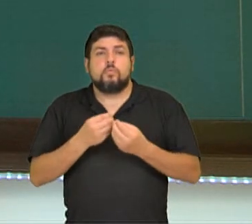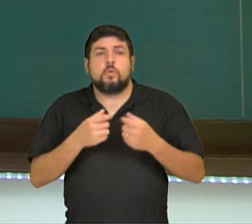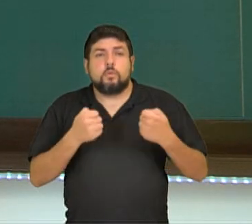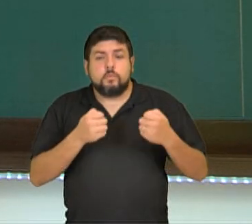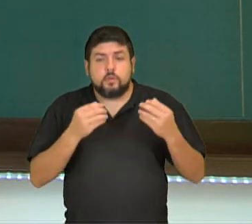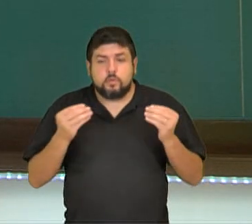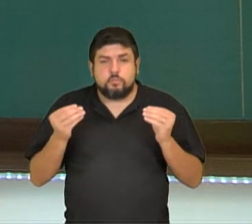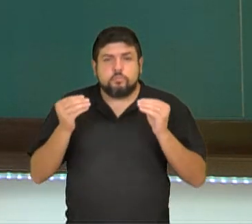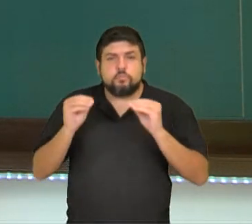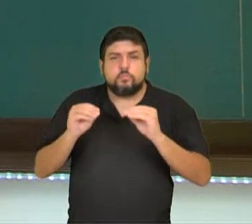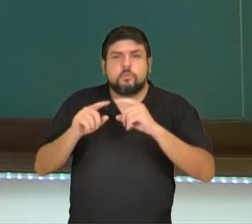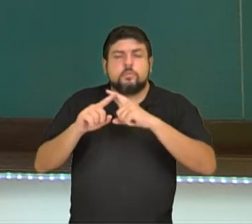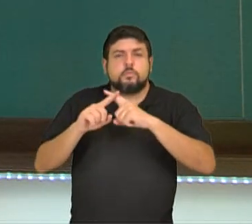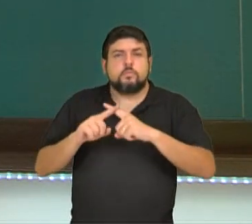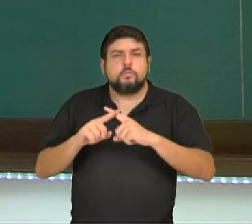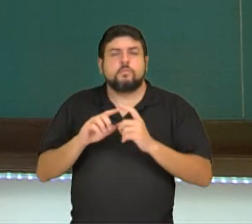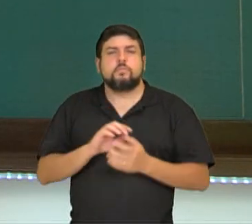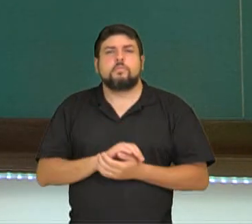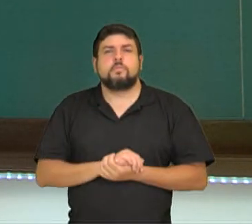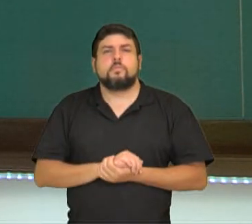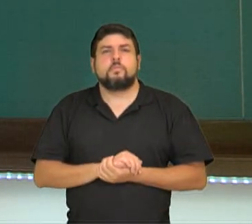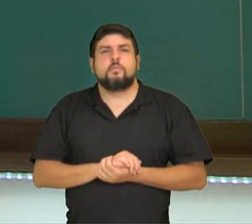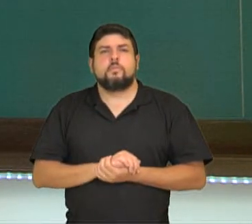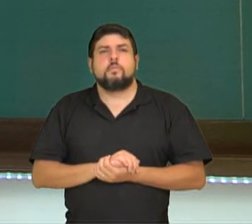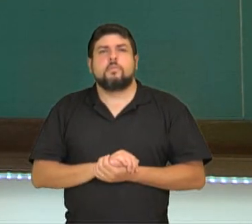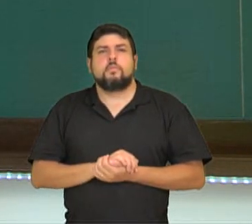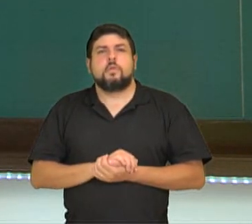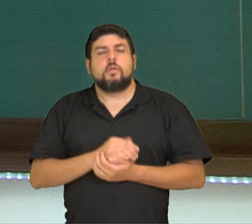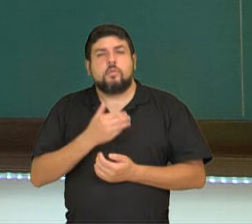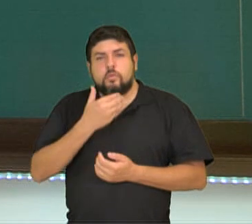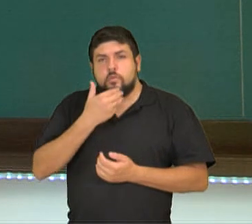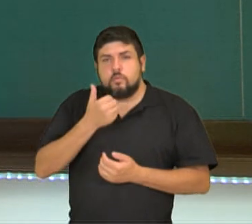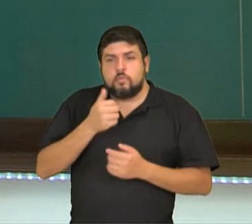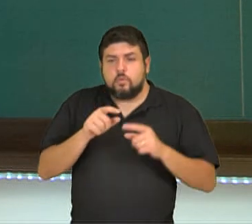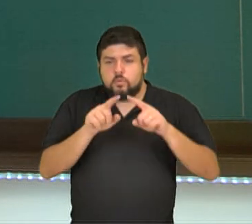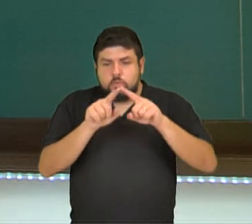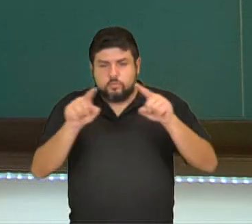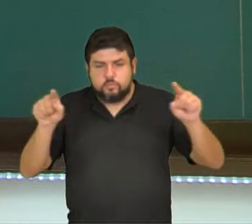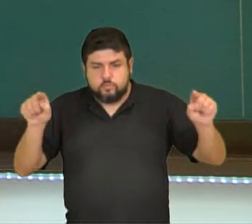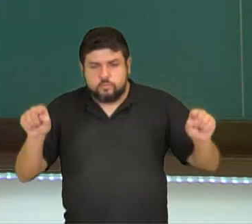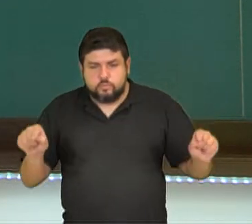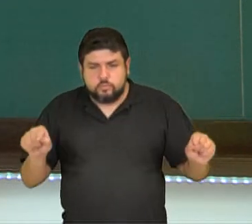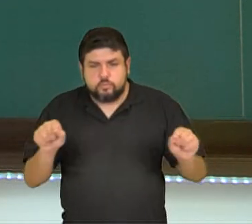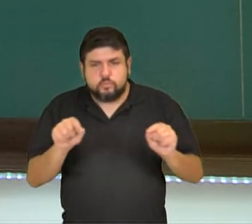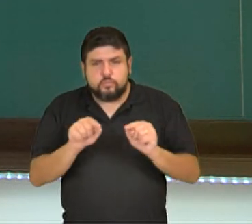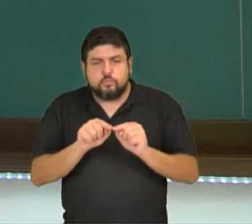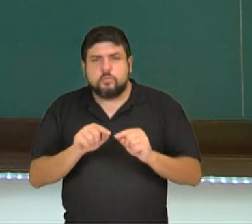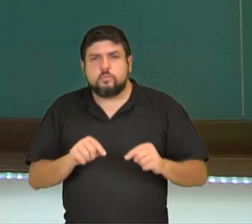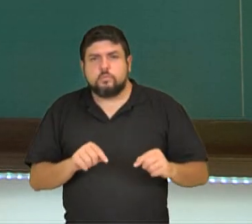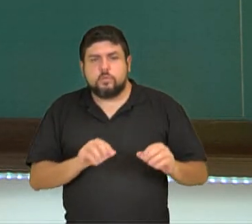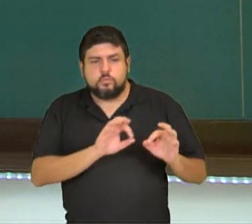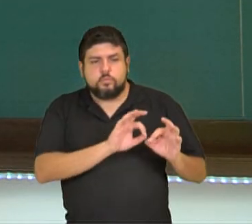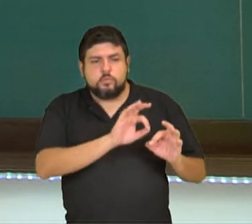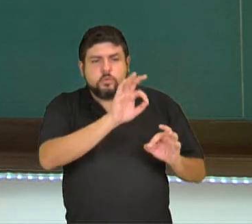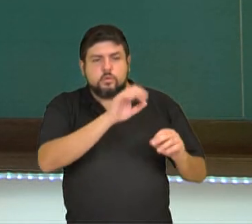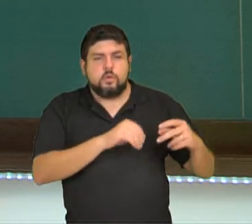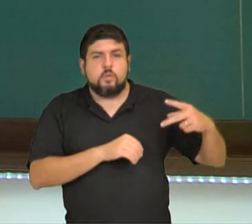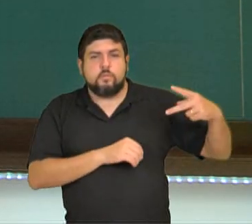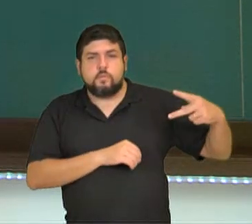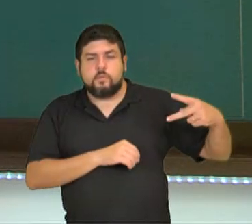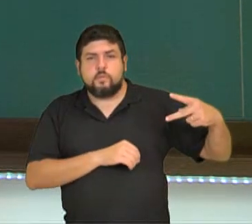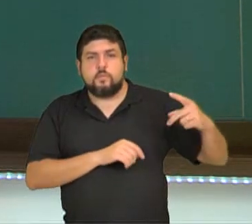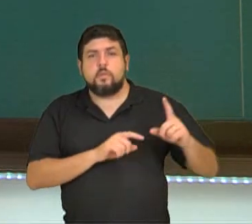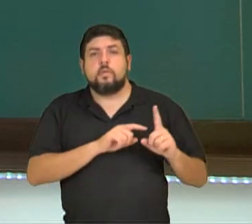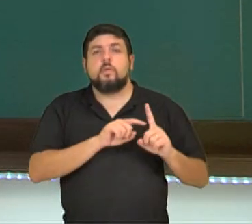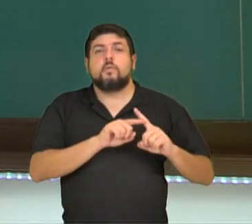aqui. Então, como é que eu faço? Pega a área grande, ok? A alturinha é P. Mas e quanto que é essa base inteira